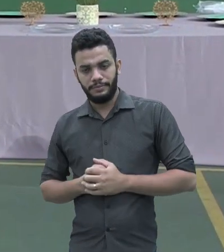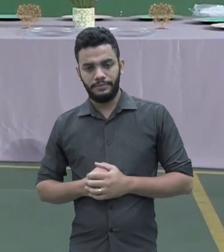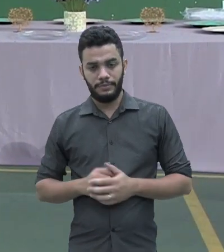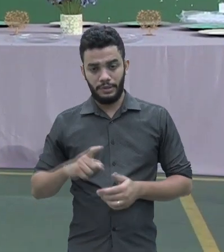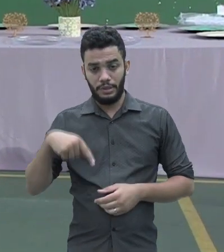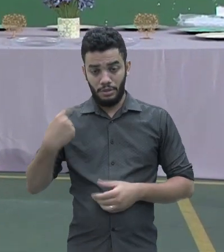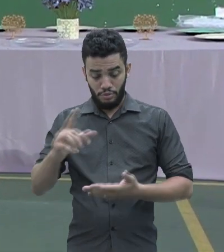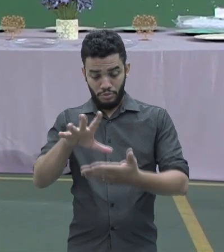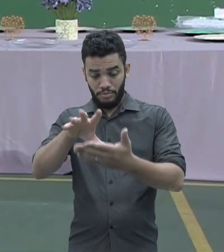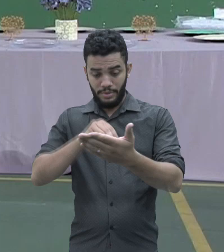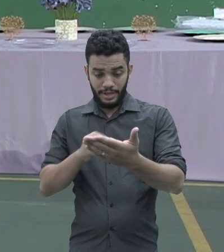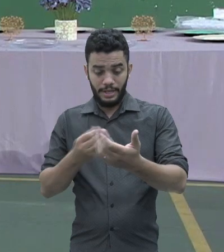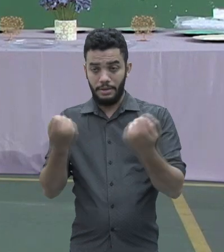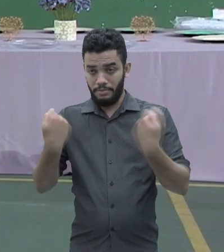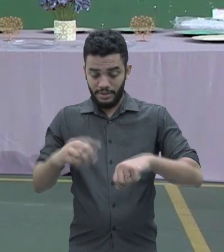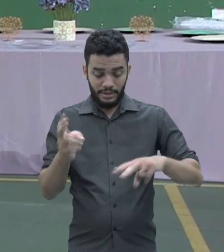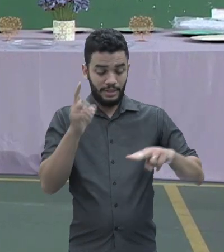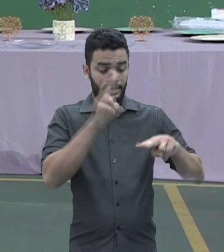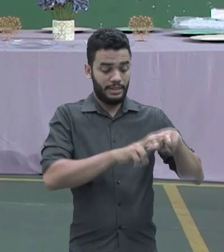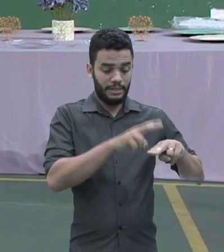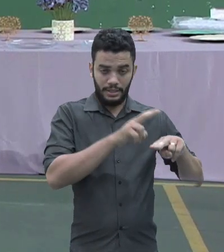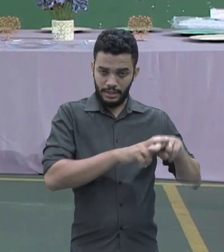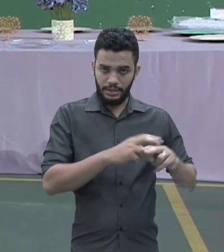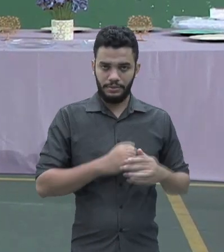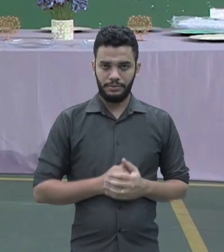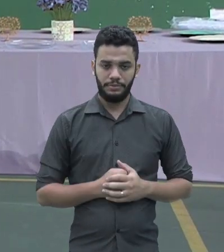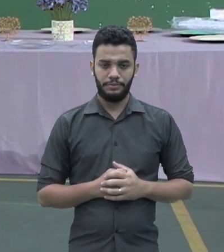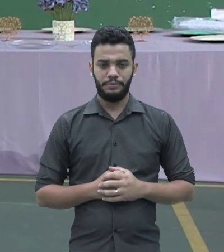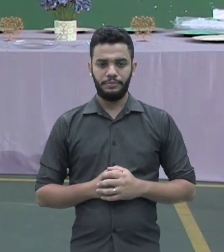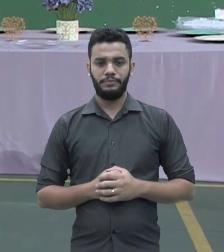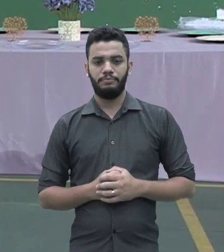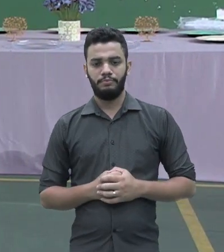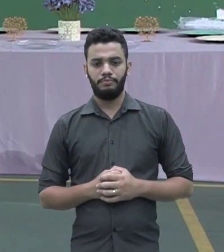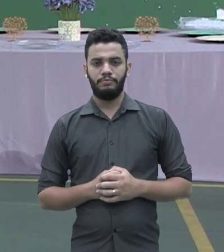senta. Pode vir, Sara.